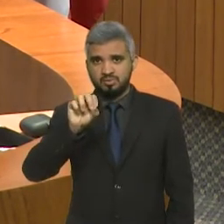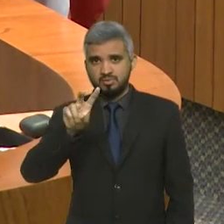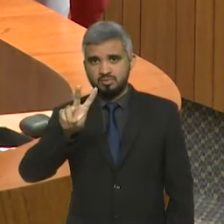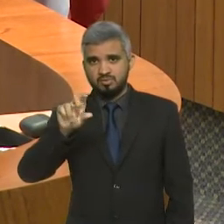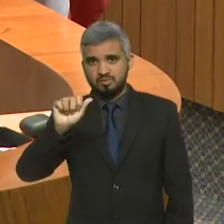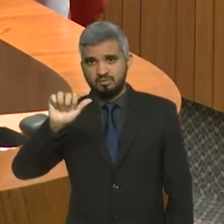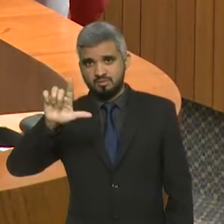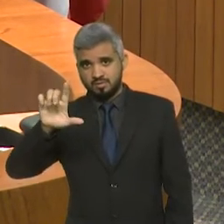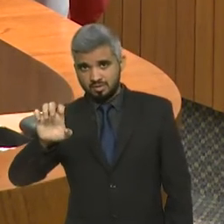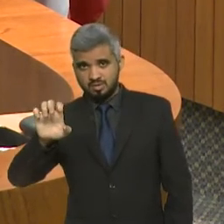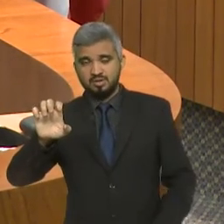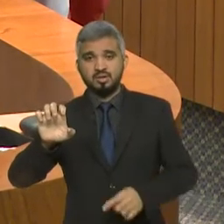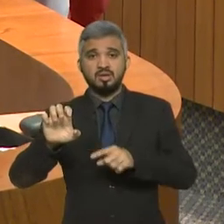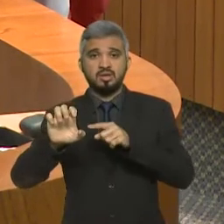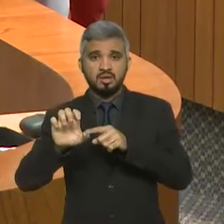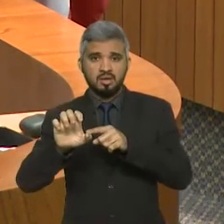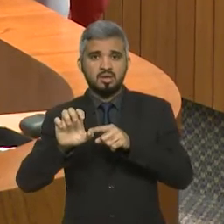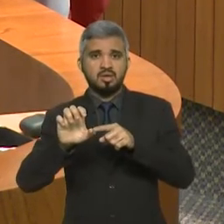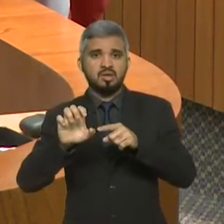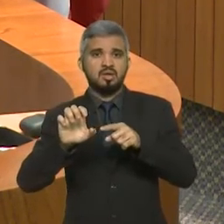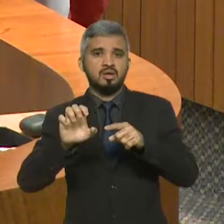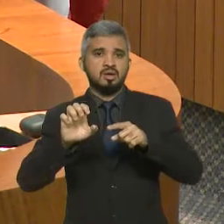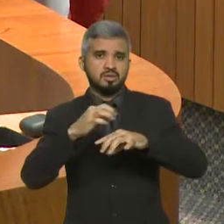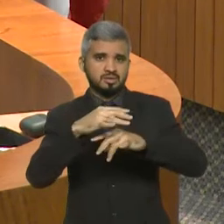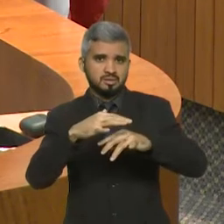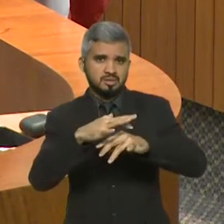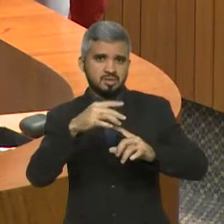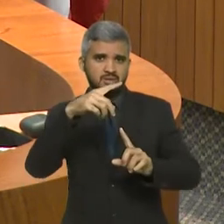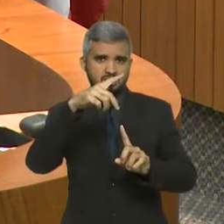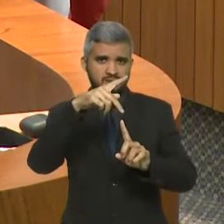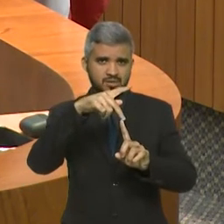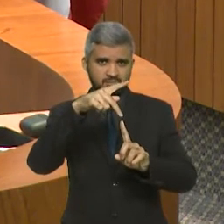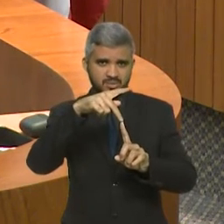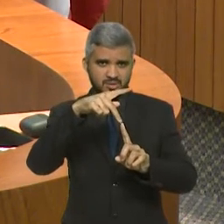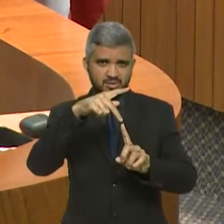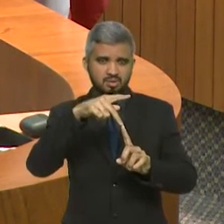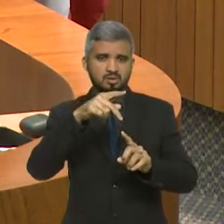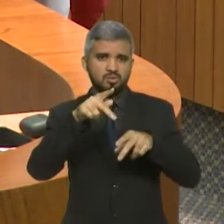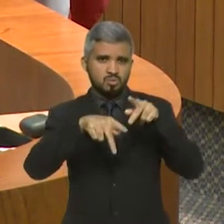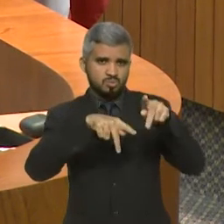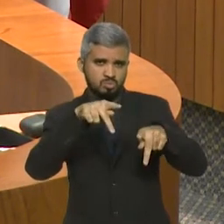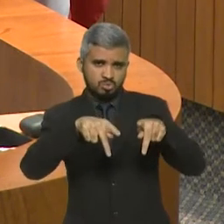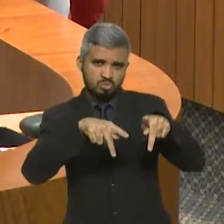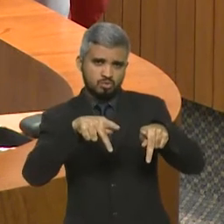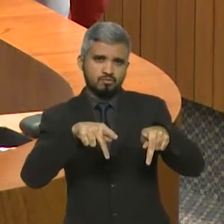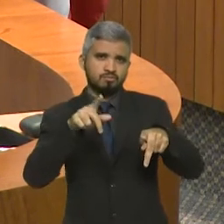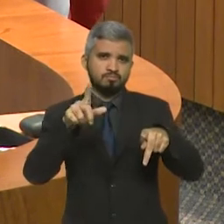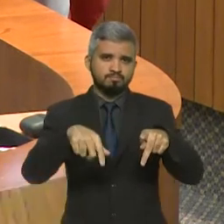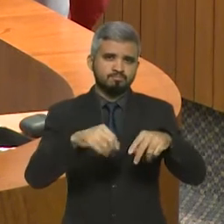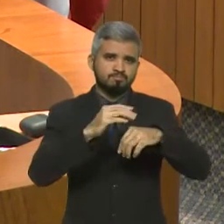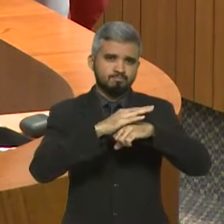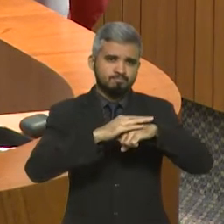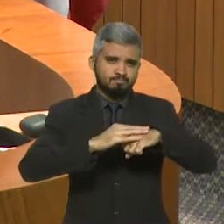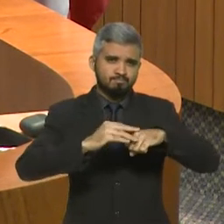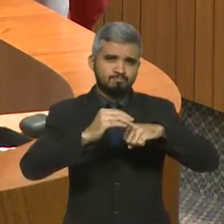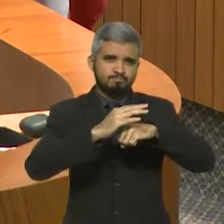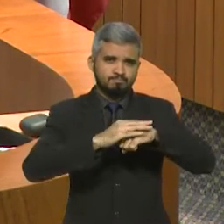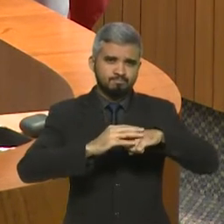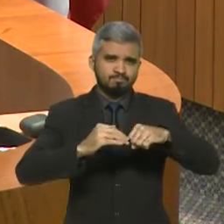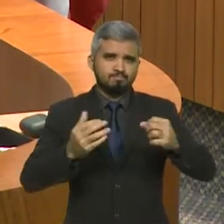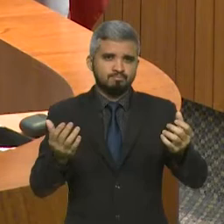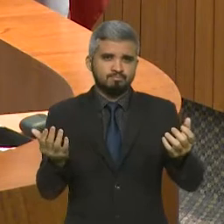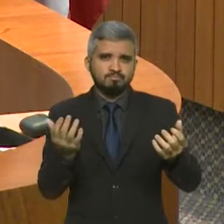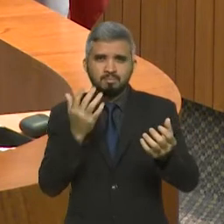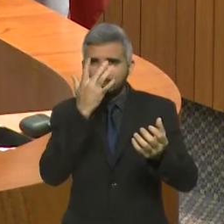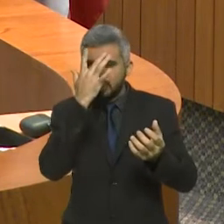trabalhador, de um povo acolhedor, onde todas as pessoas que vão visitar a cidade de Pedreiras têm um